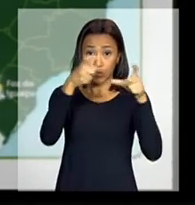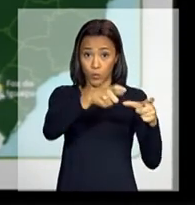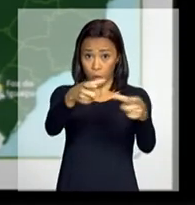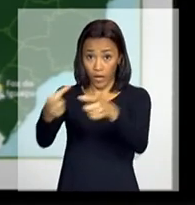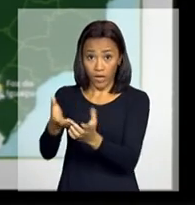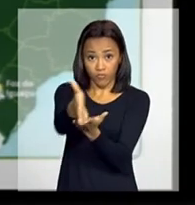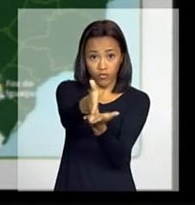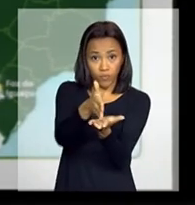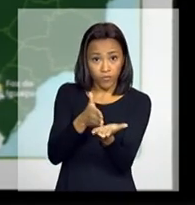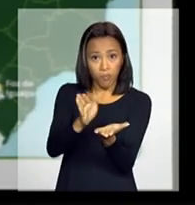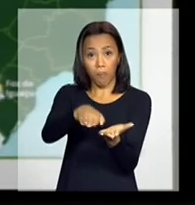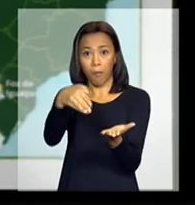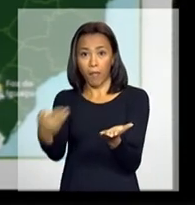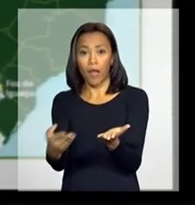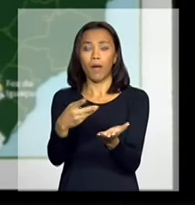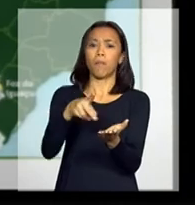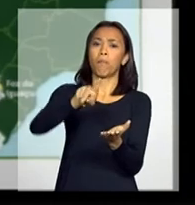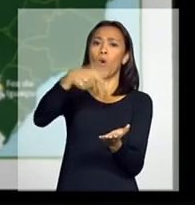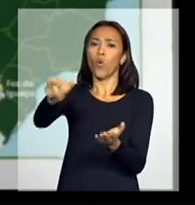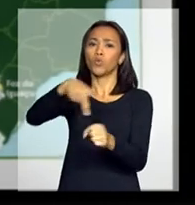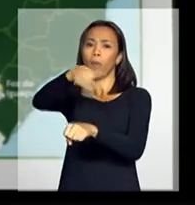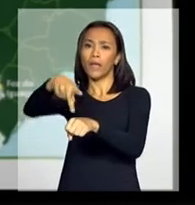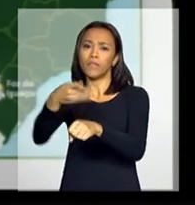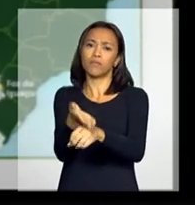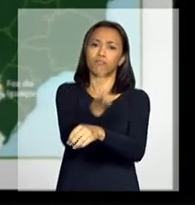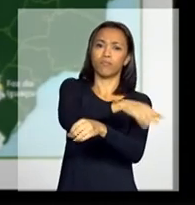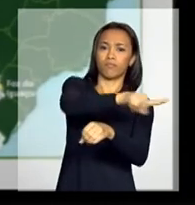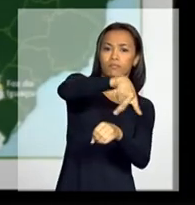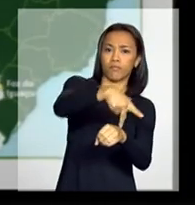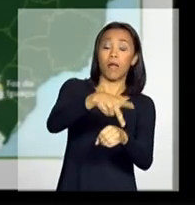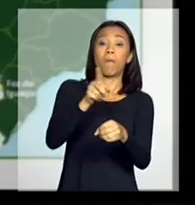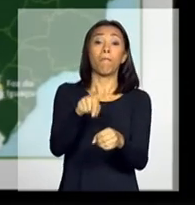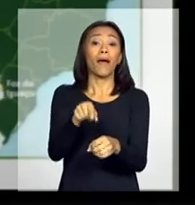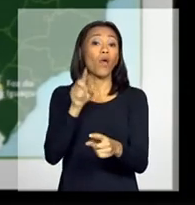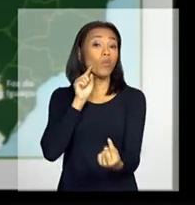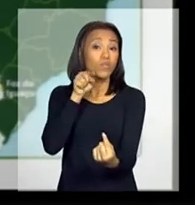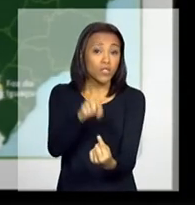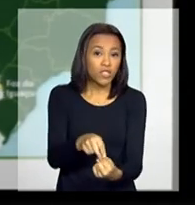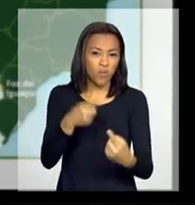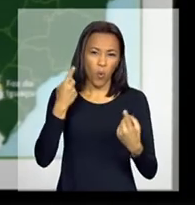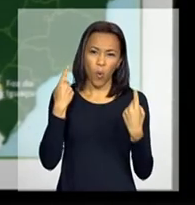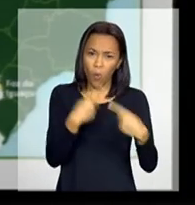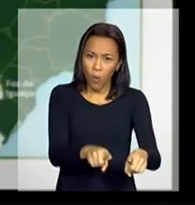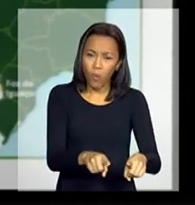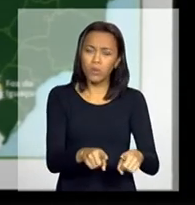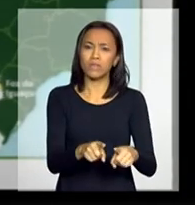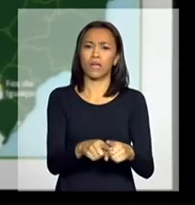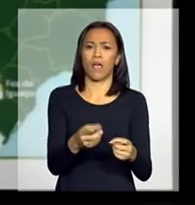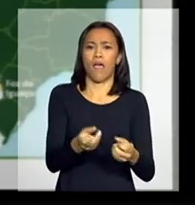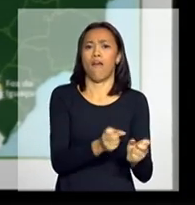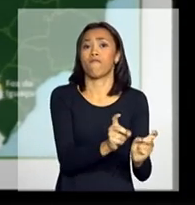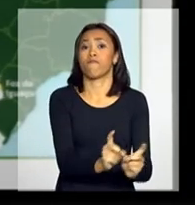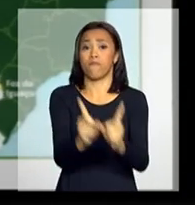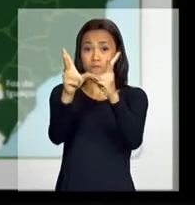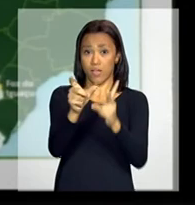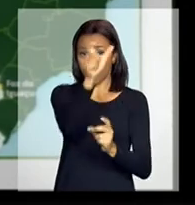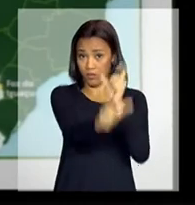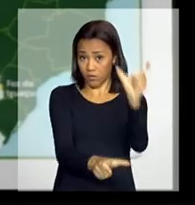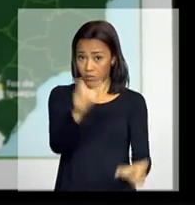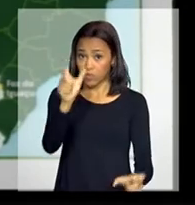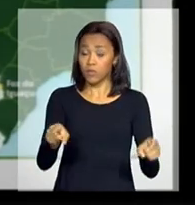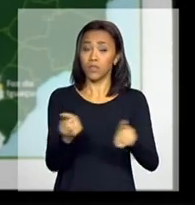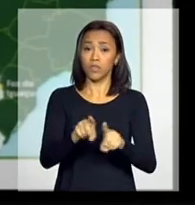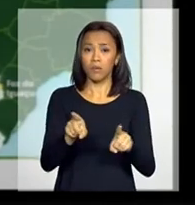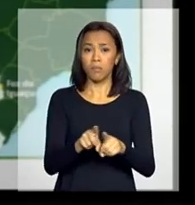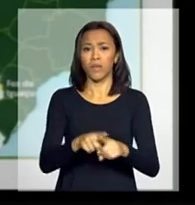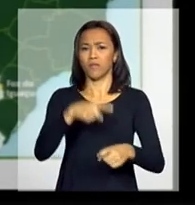secas foi especial atenção ao tráfico de pessoas para fins de exploração sexual e em situação